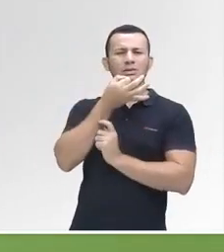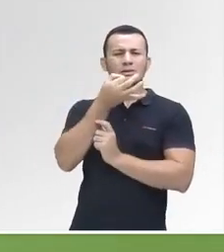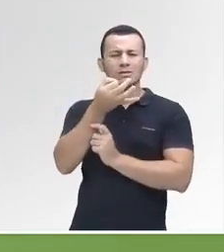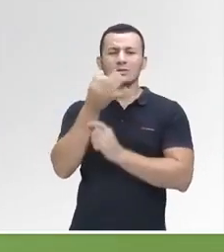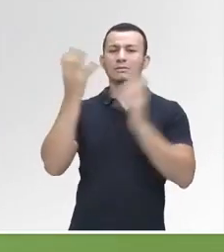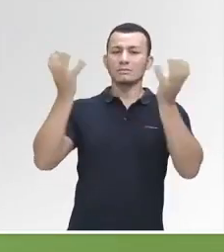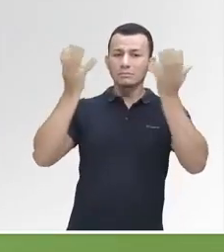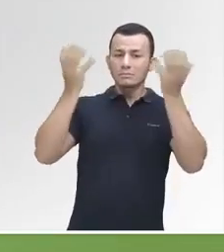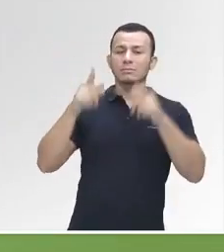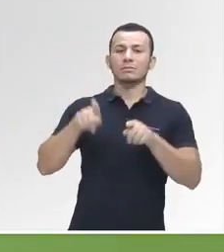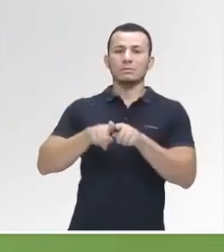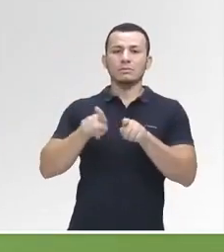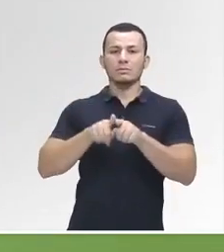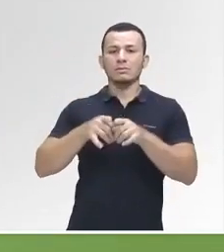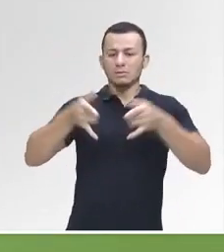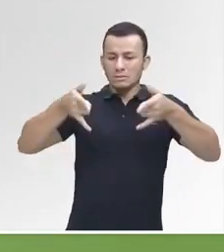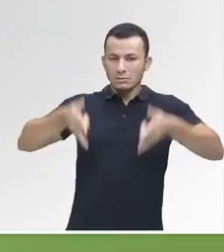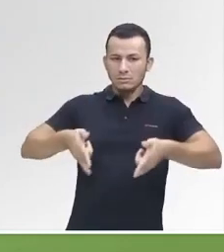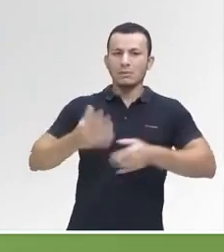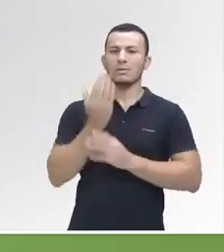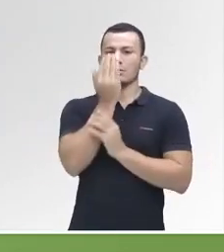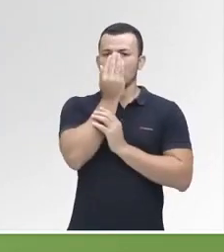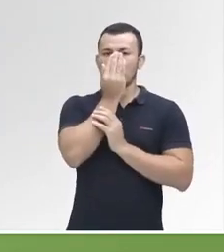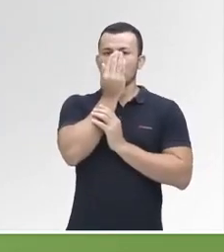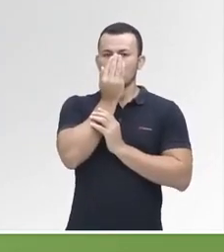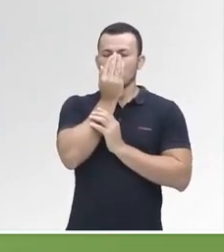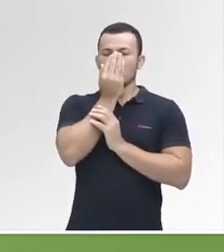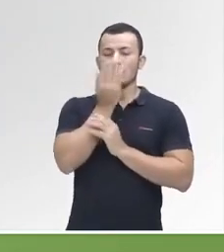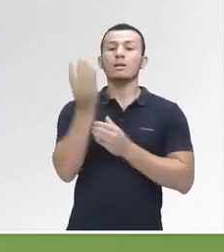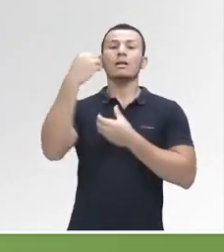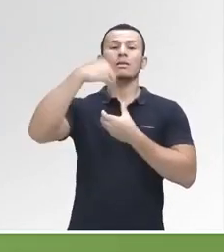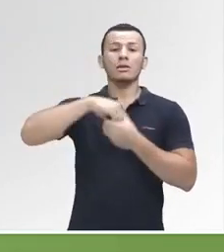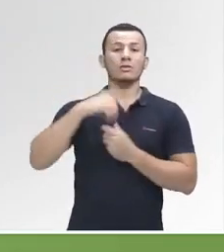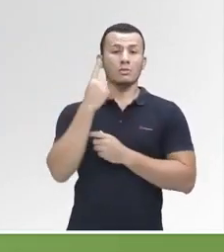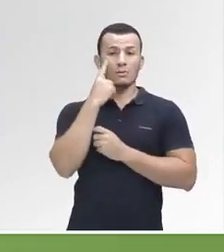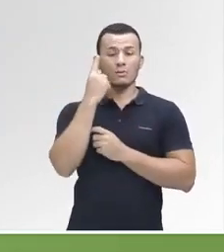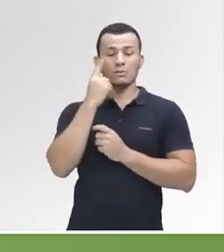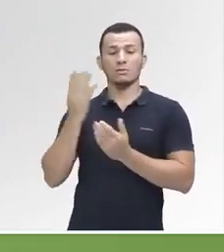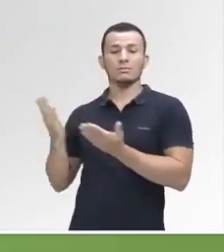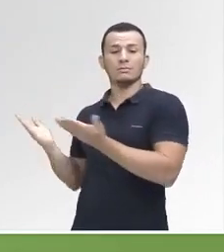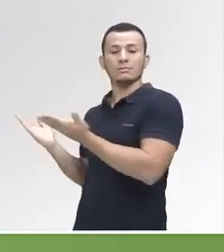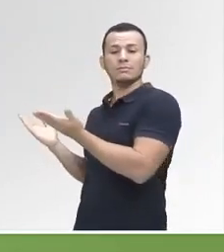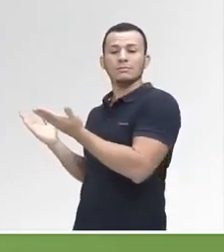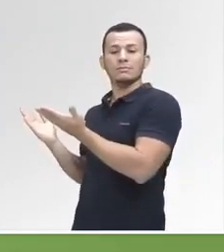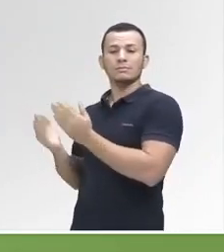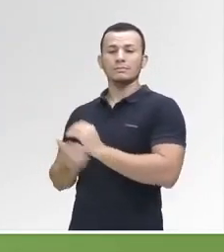maca, tanque de oxigênio. E olha lá dentro como é.